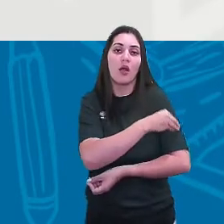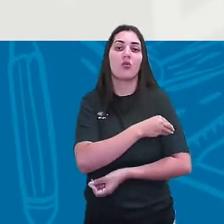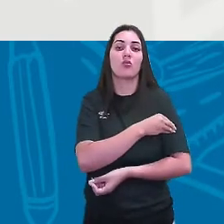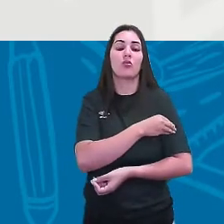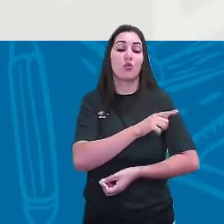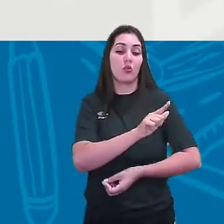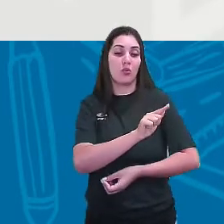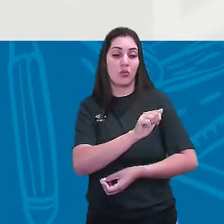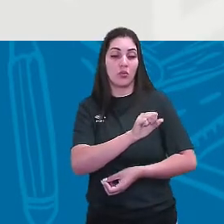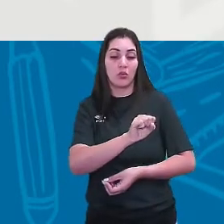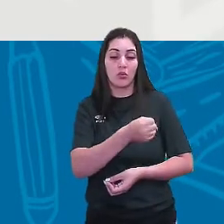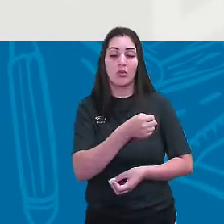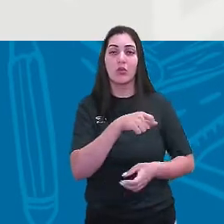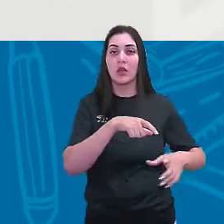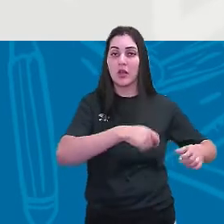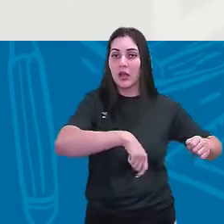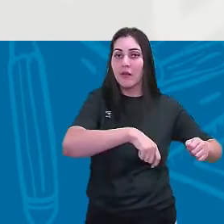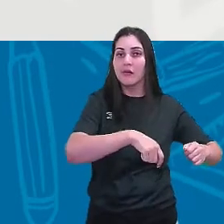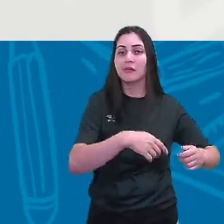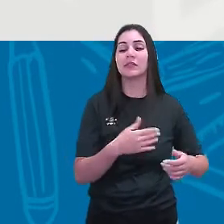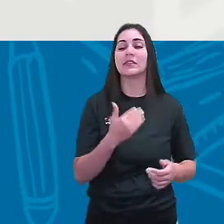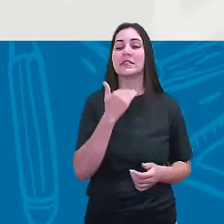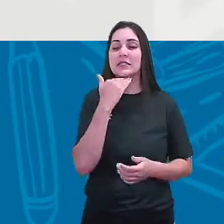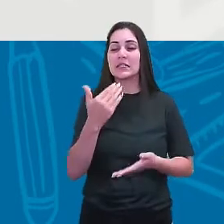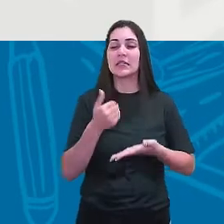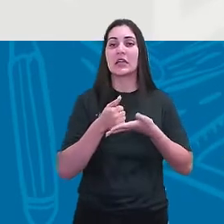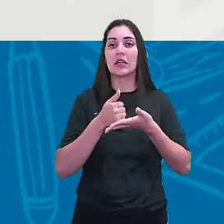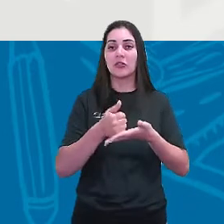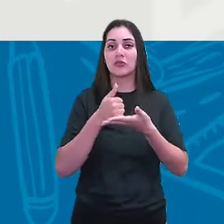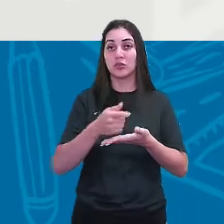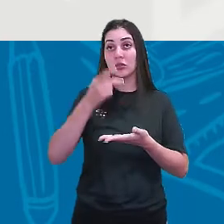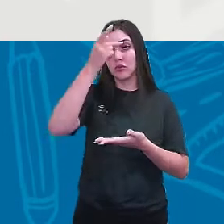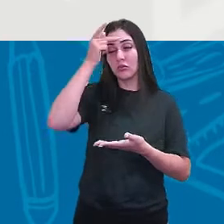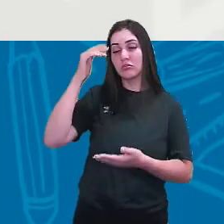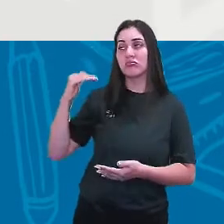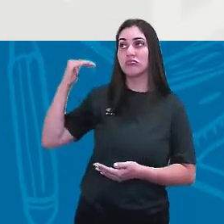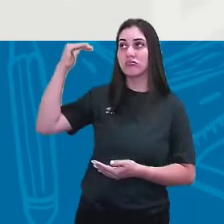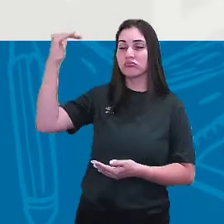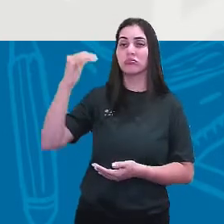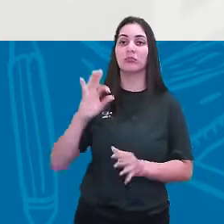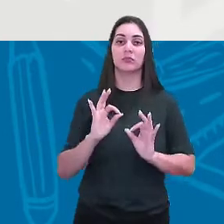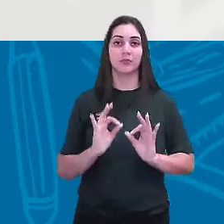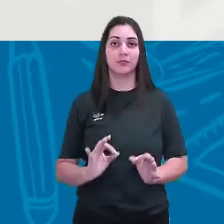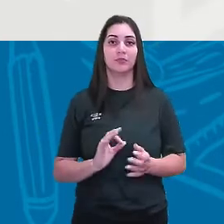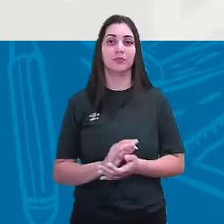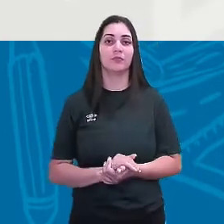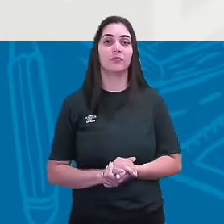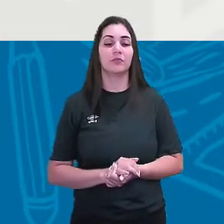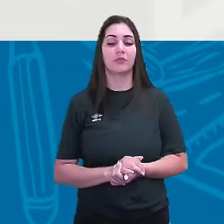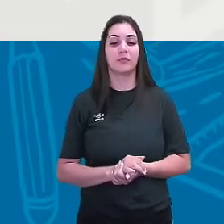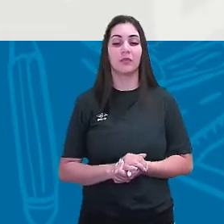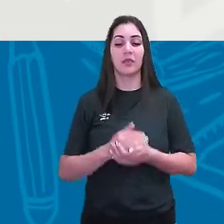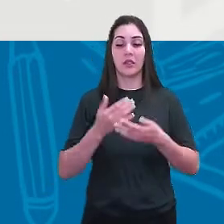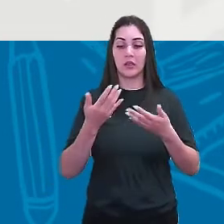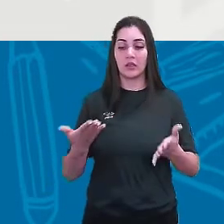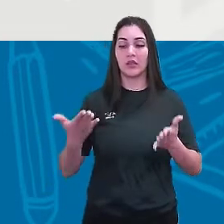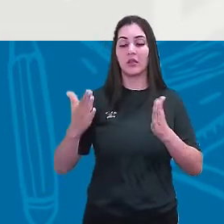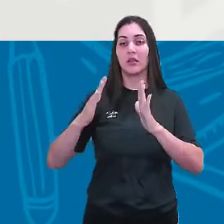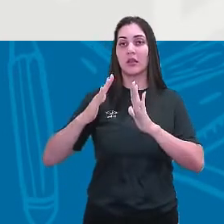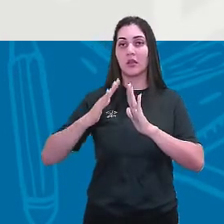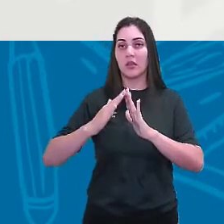gás, aí sem o auxílio de uma pessoa adulta, tá certo? E em